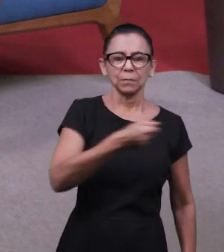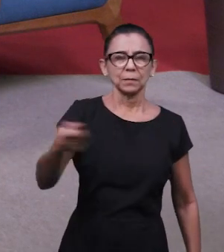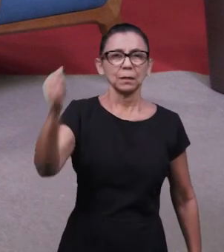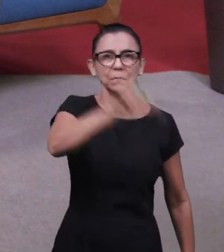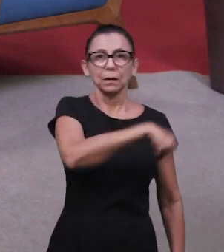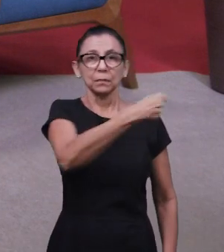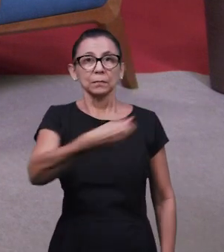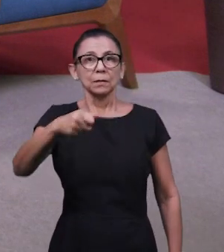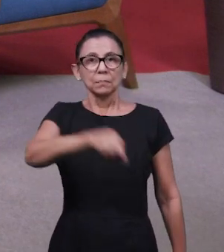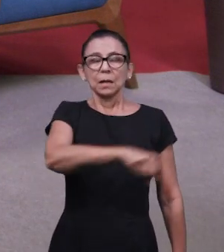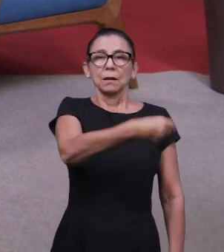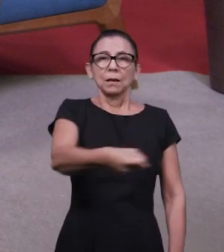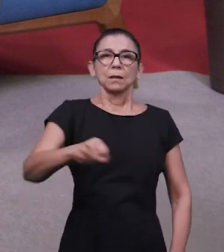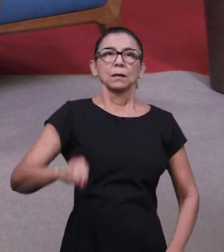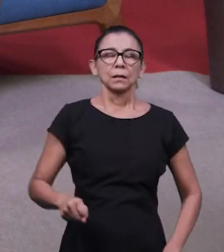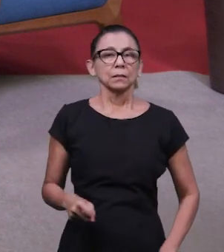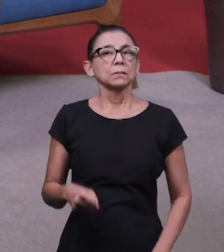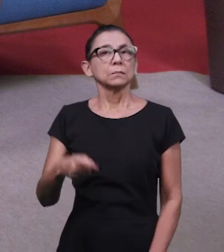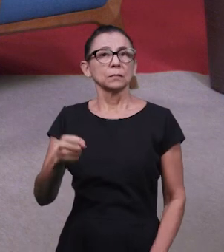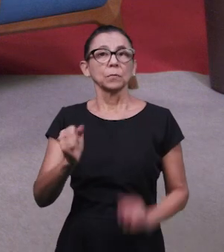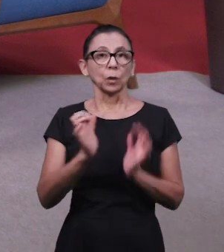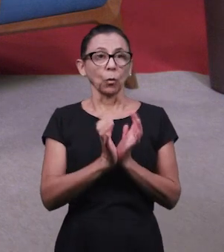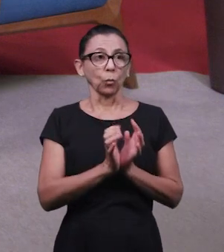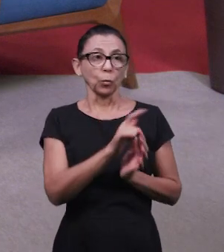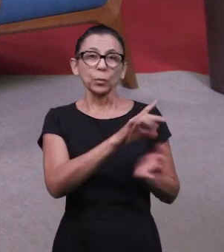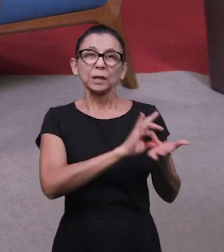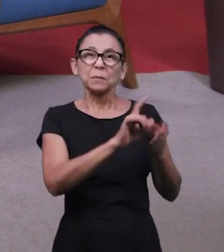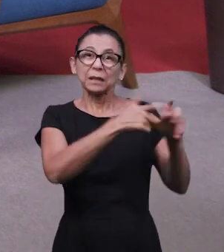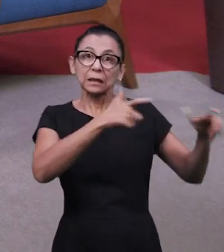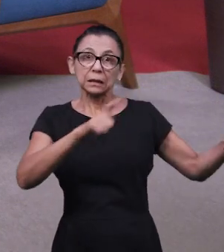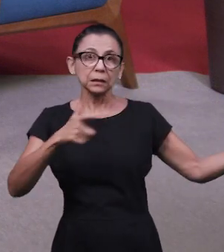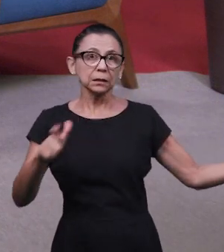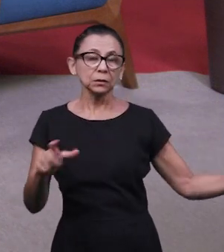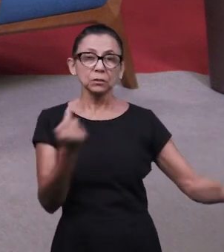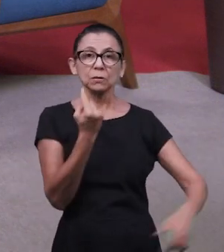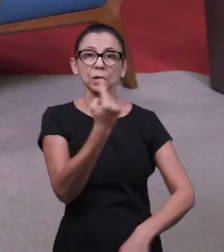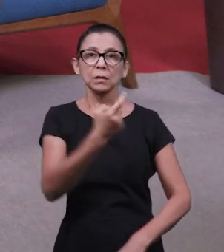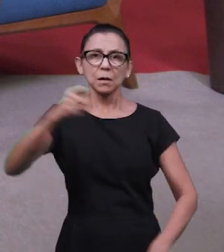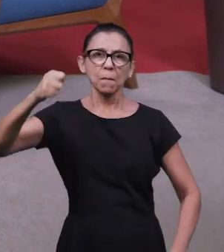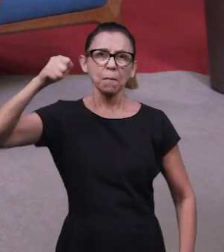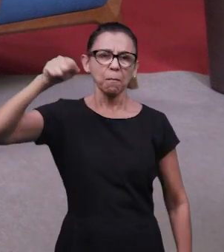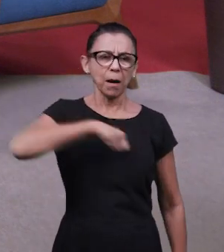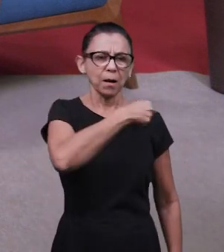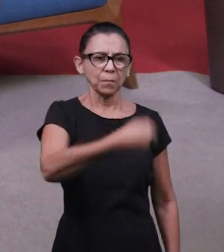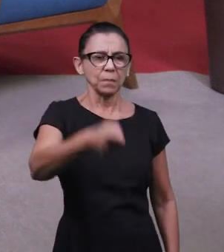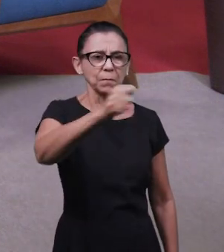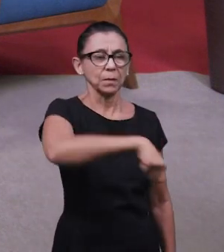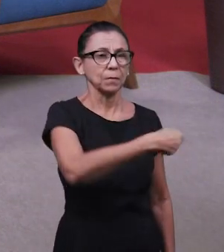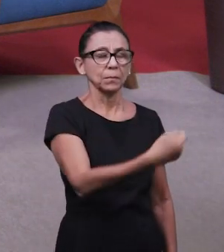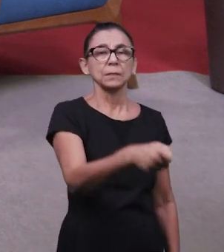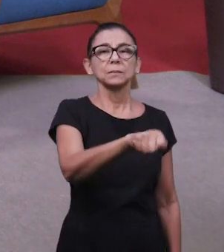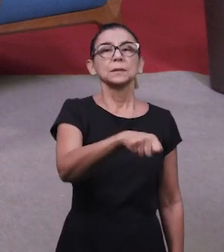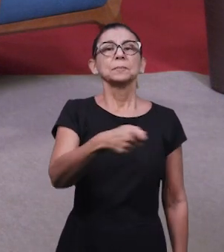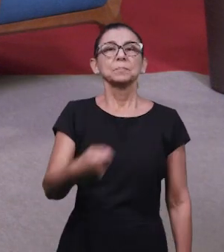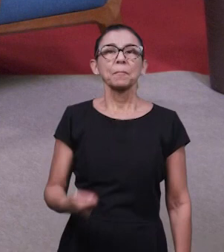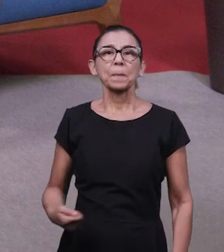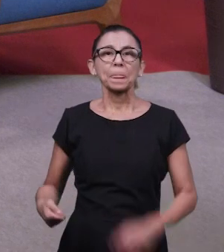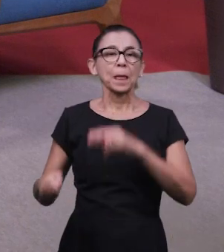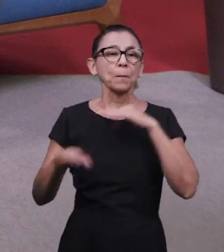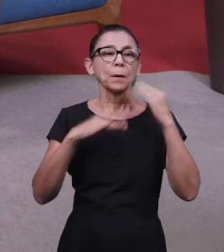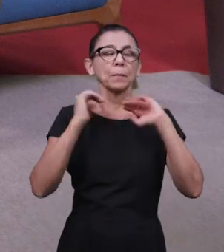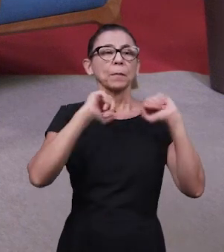do corpo, né? Ele ficou tanto tempo ele lutou com a espada, né? Segurou com tanta firmeza que ela